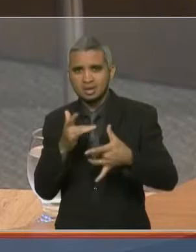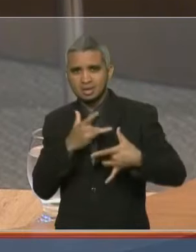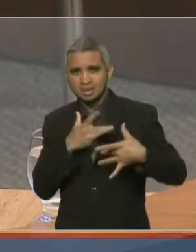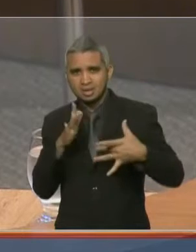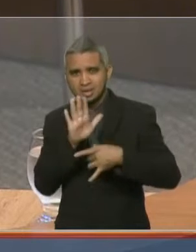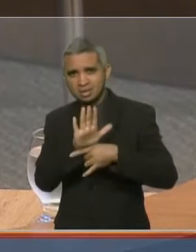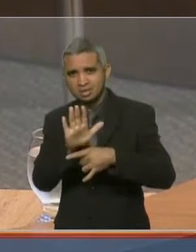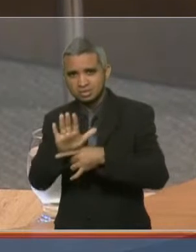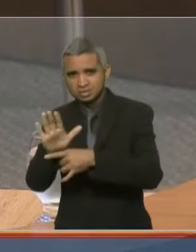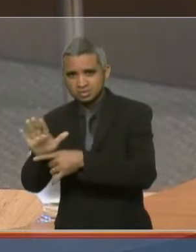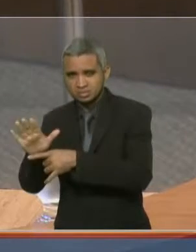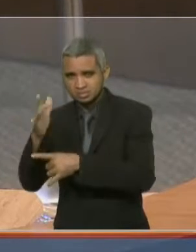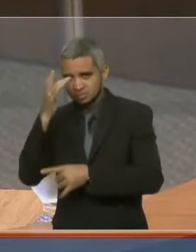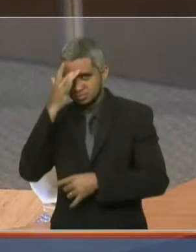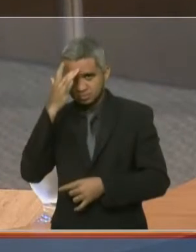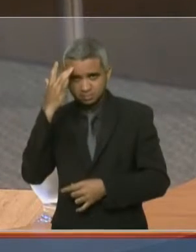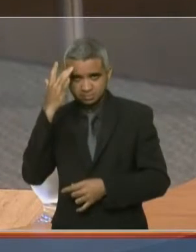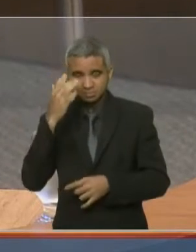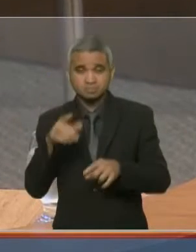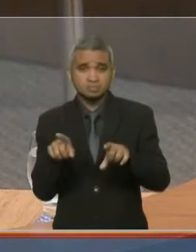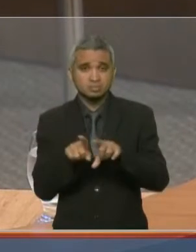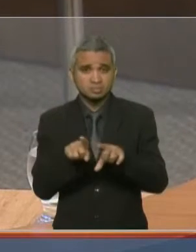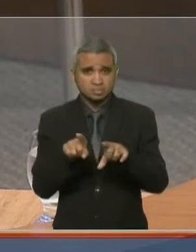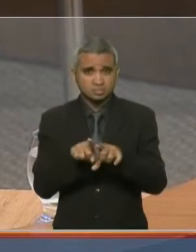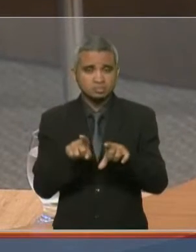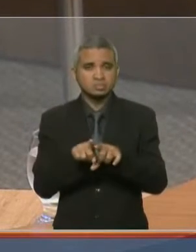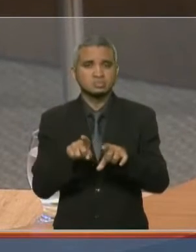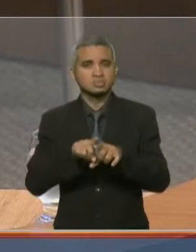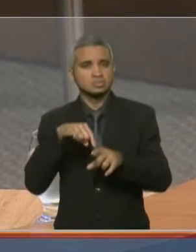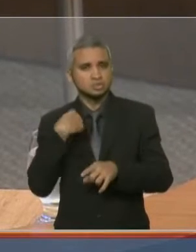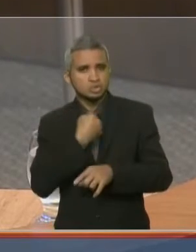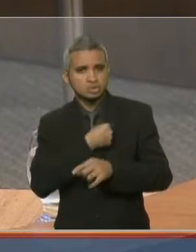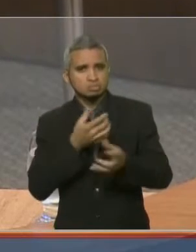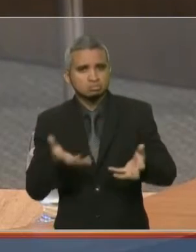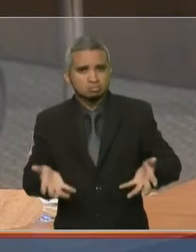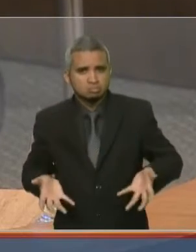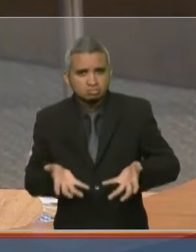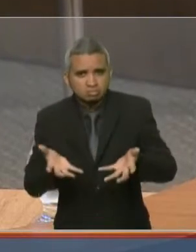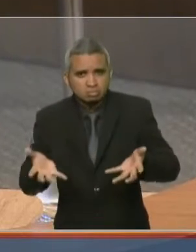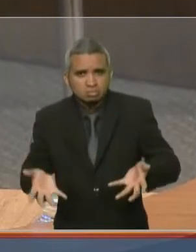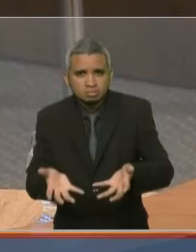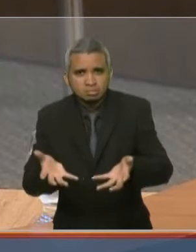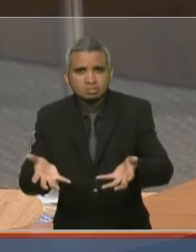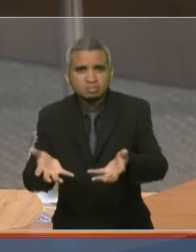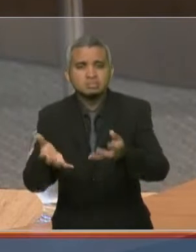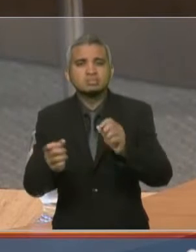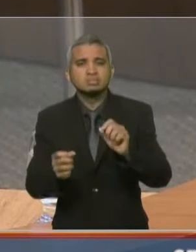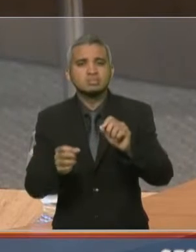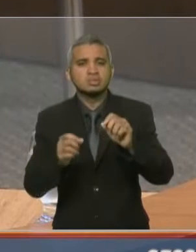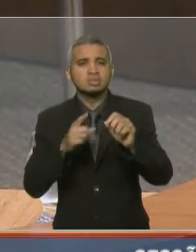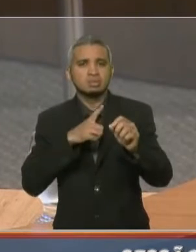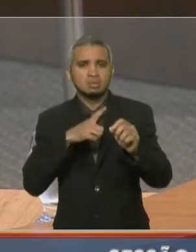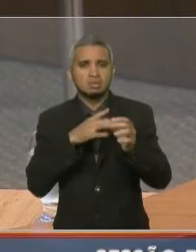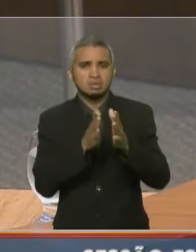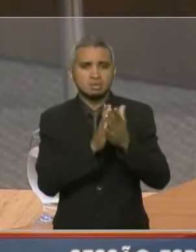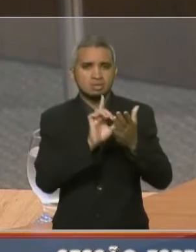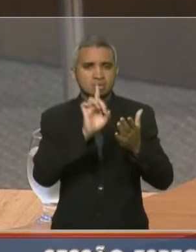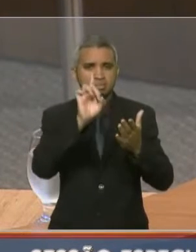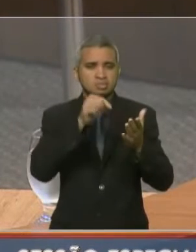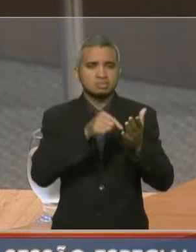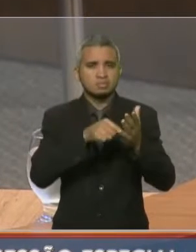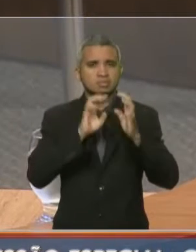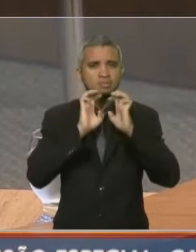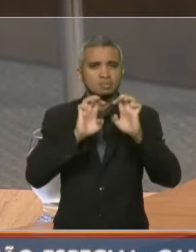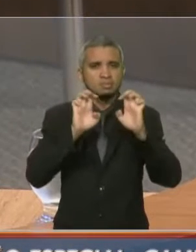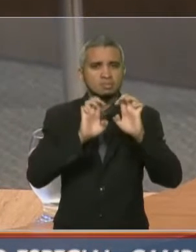aprofundar a vivência do Evangelho, aquilo que o Evangelho nos propõe nos 4 Evangelhos das Sagradas Escrituras, para